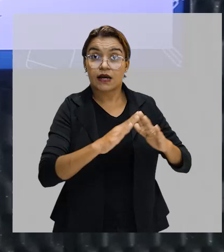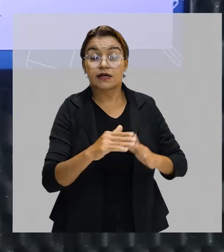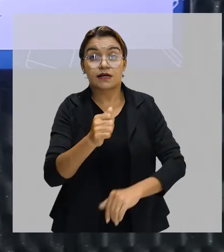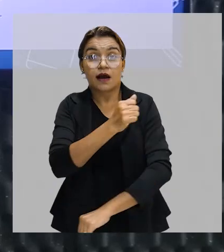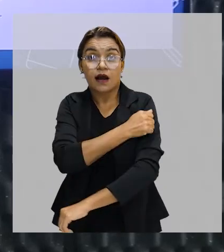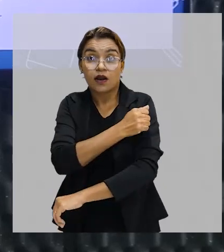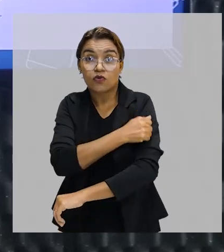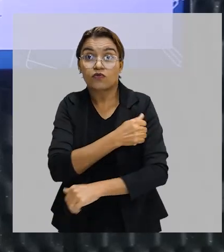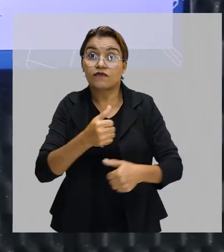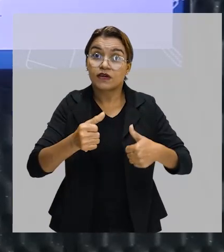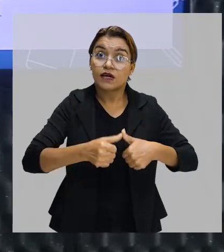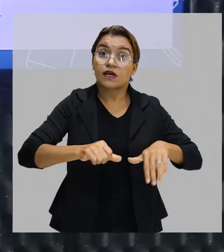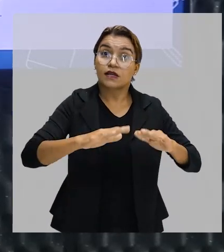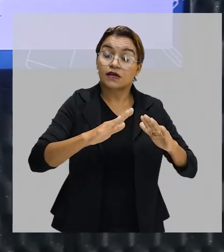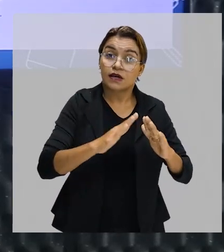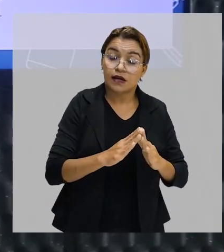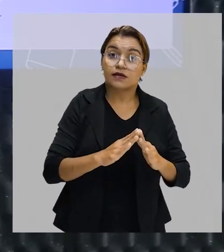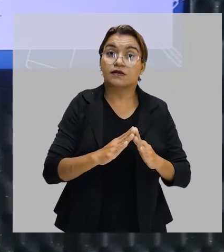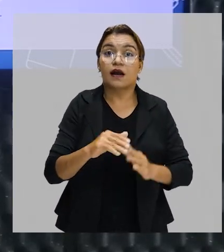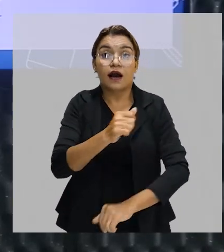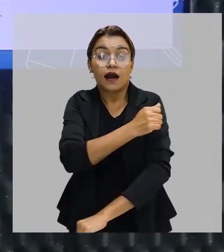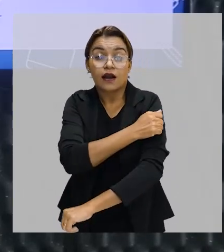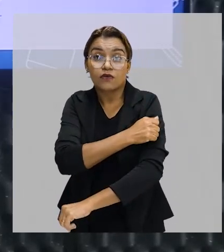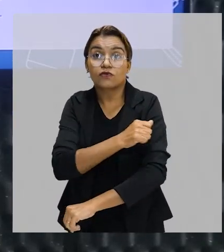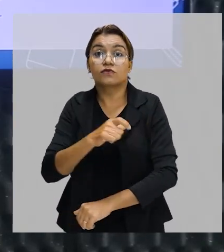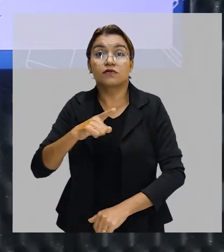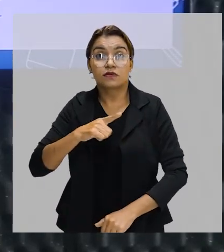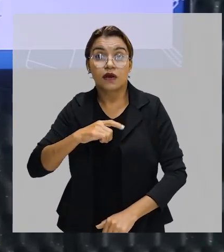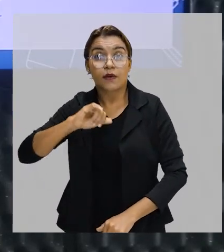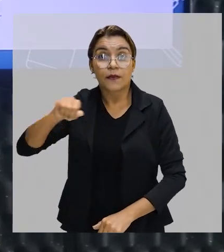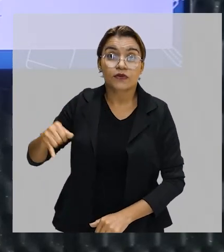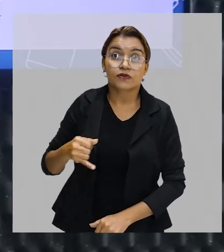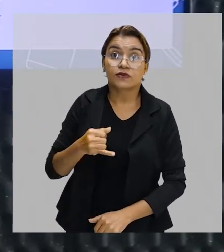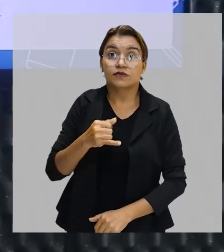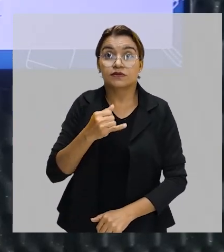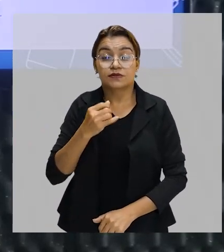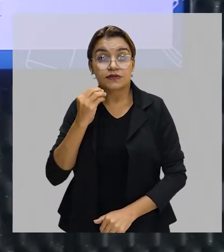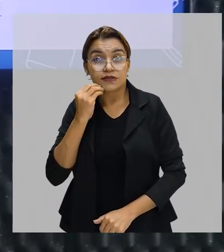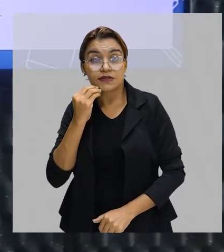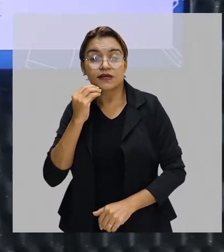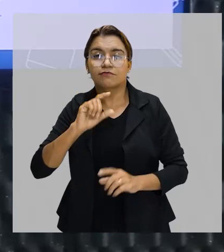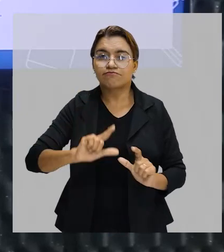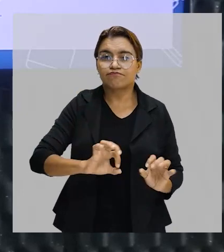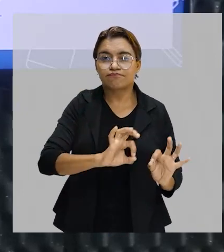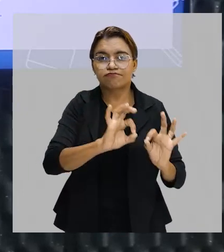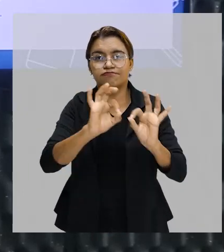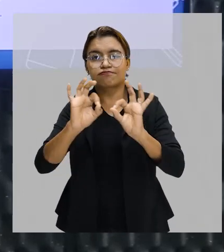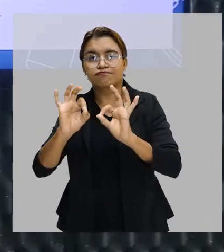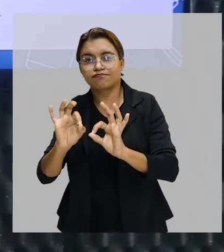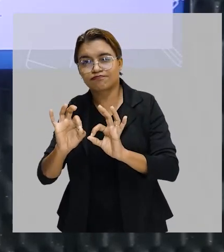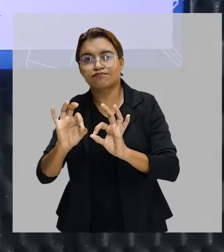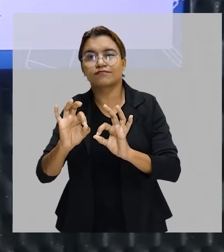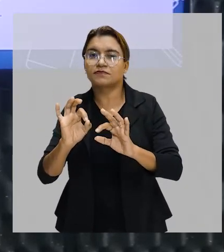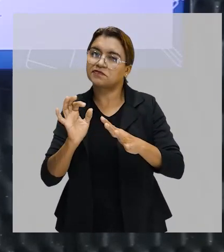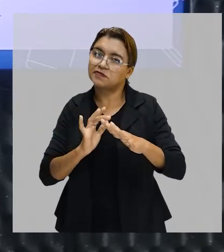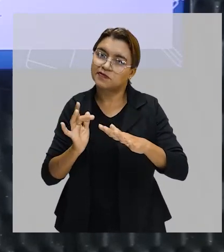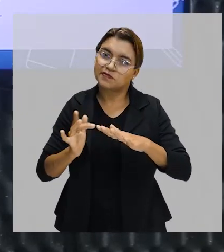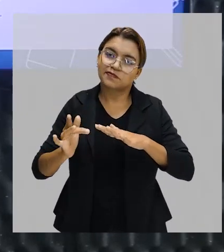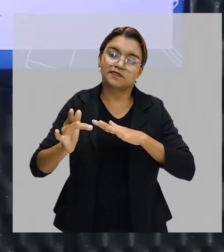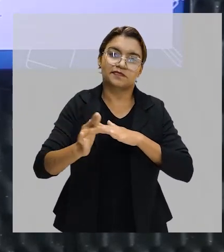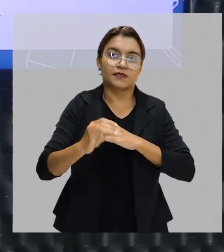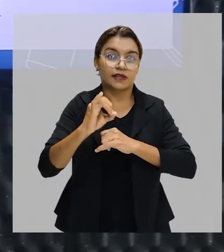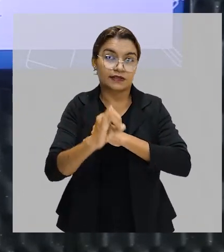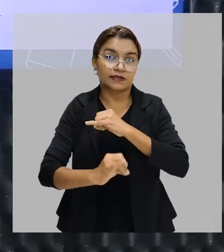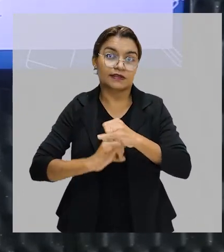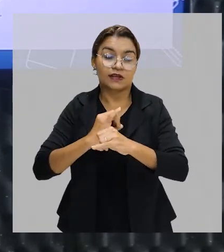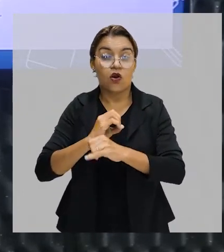rede estadual do Maranhão tiveram a oportunidade de acompanhar as aulas online, seja pela internet,